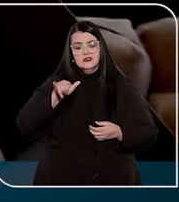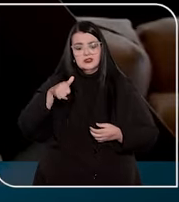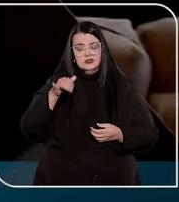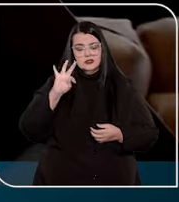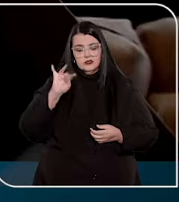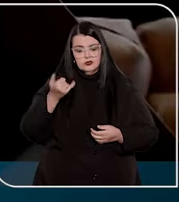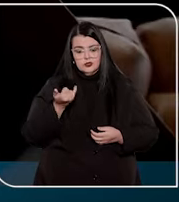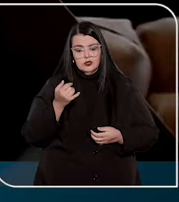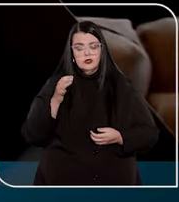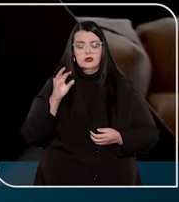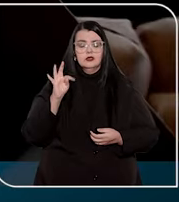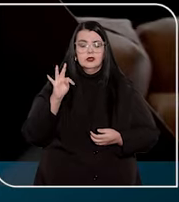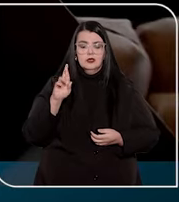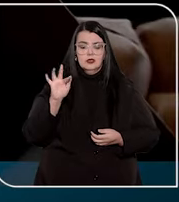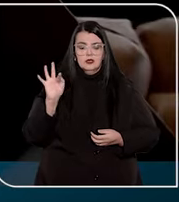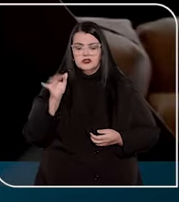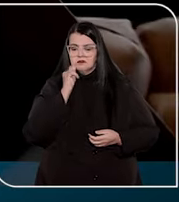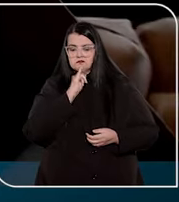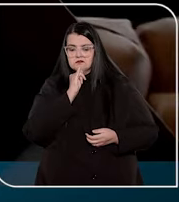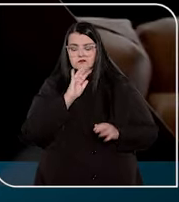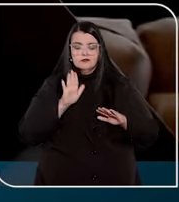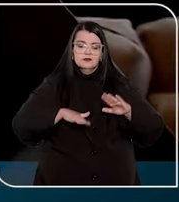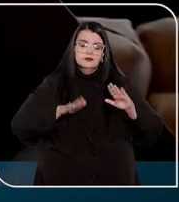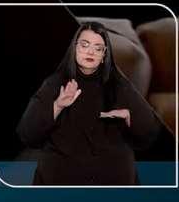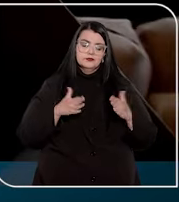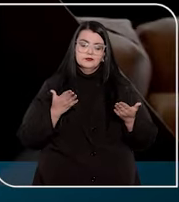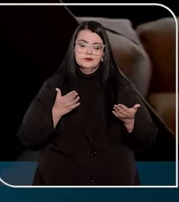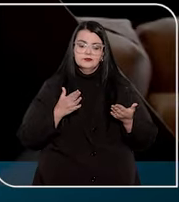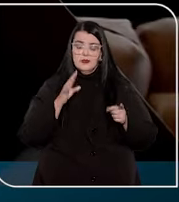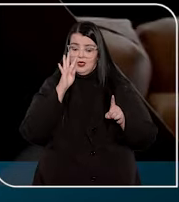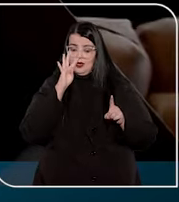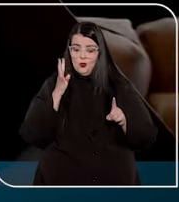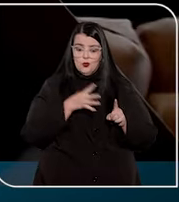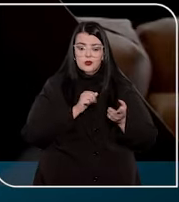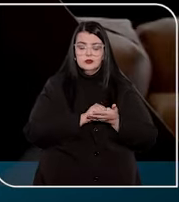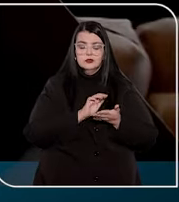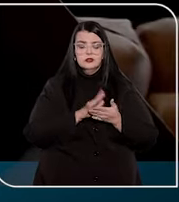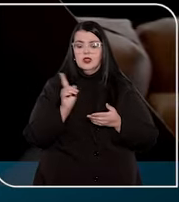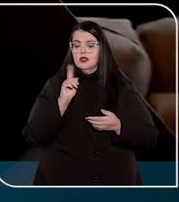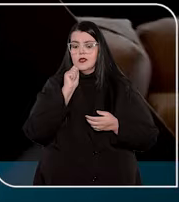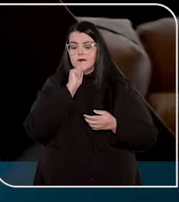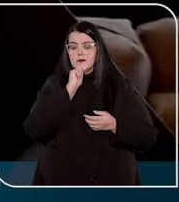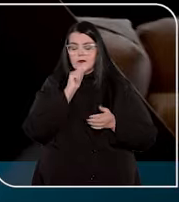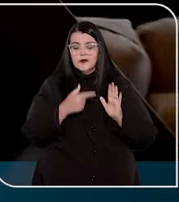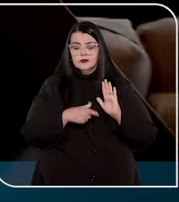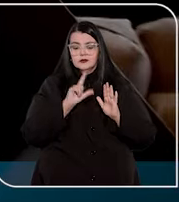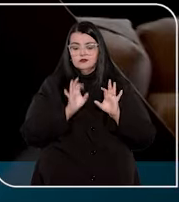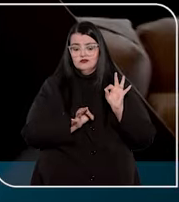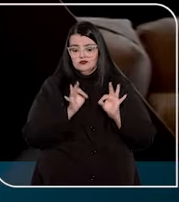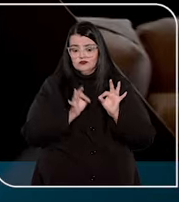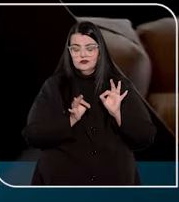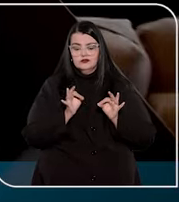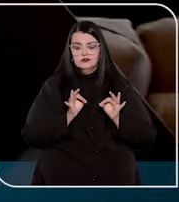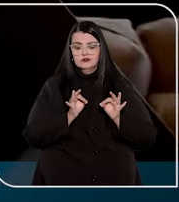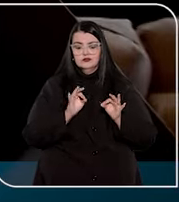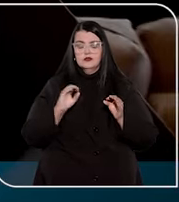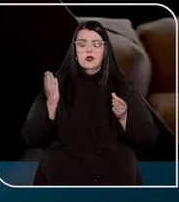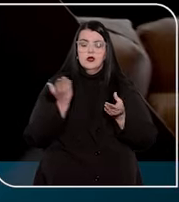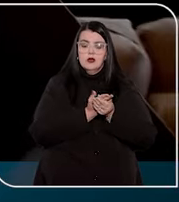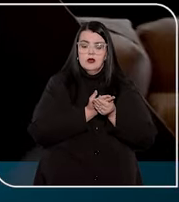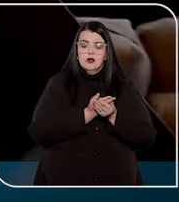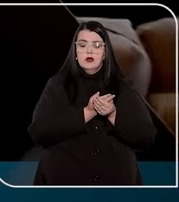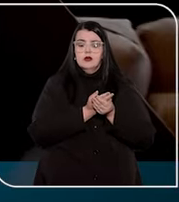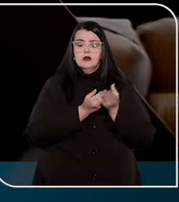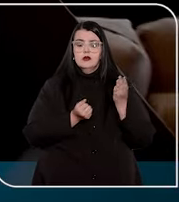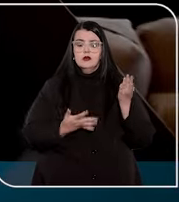TRF, julgue algo sobre, né, a sua causa e não fala sobre um determinado dispositivo. Você vem com seus embargos de declaração.